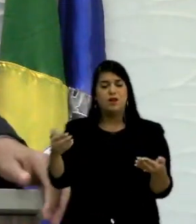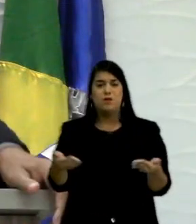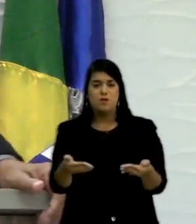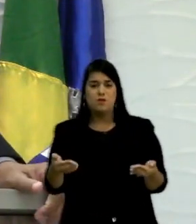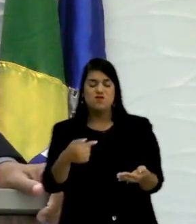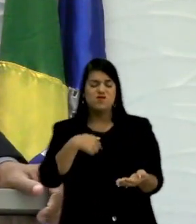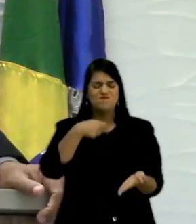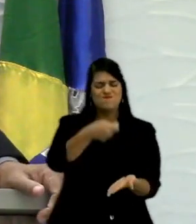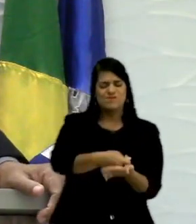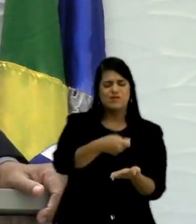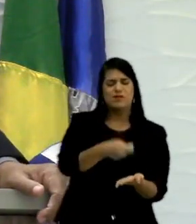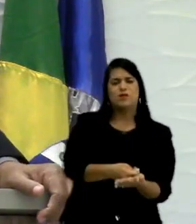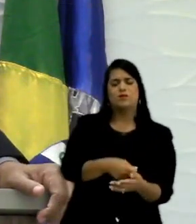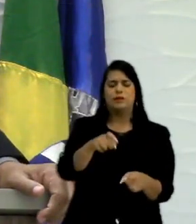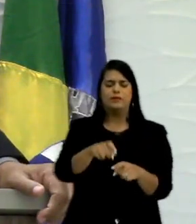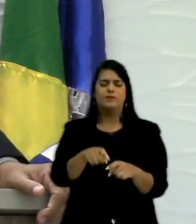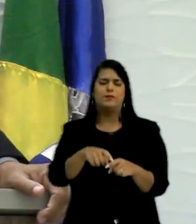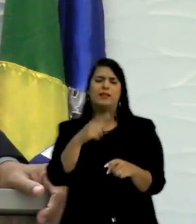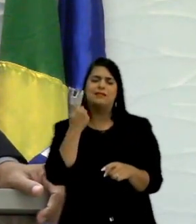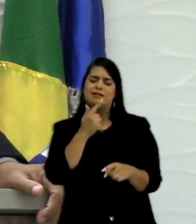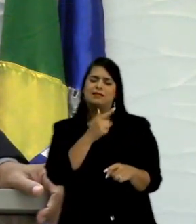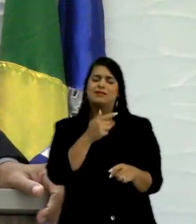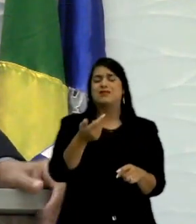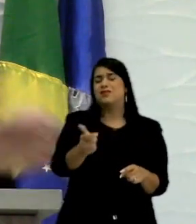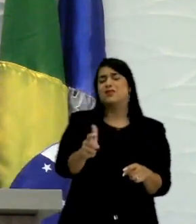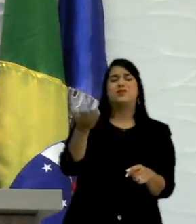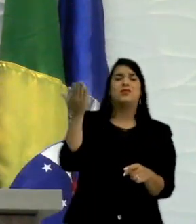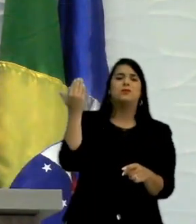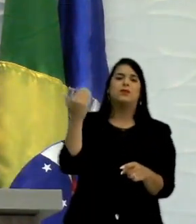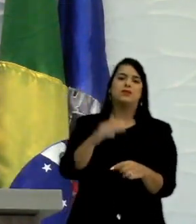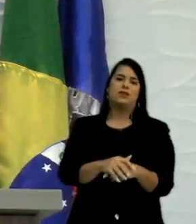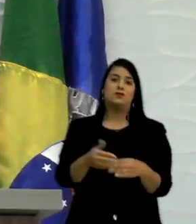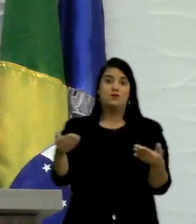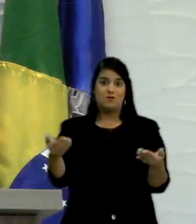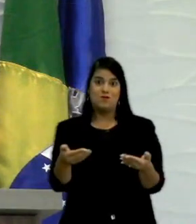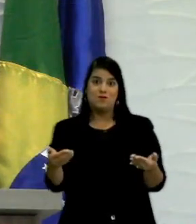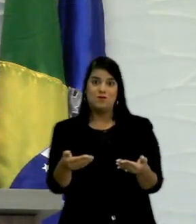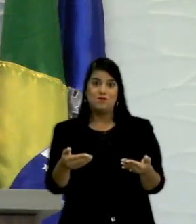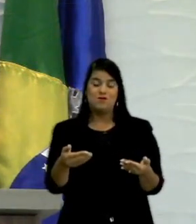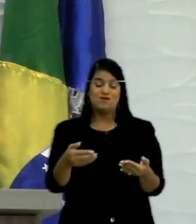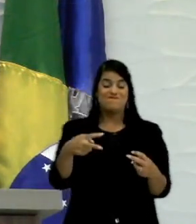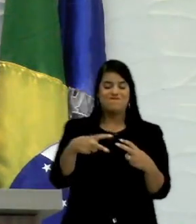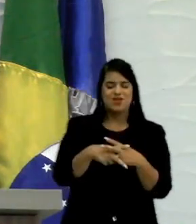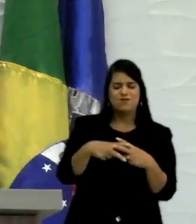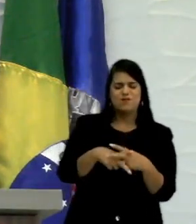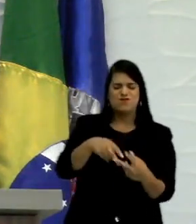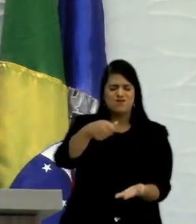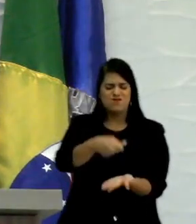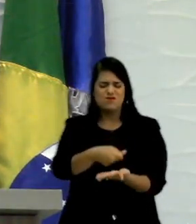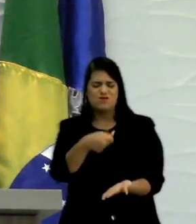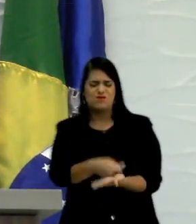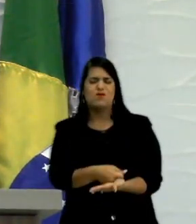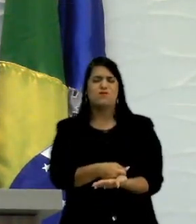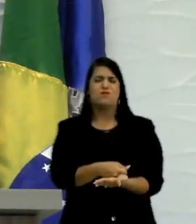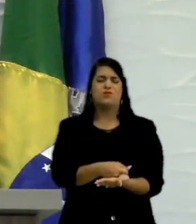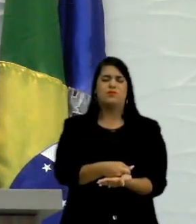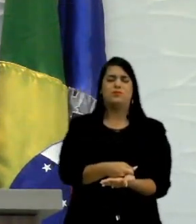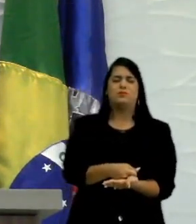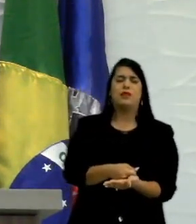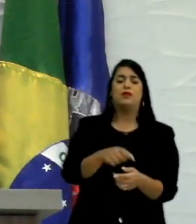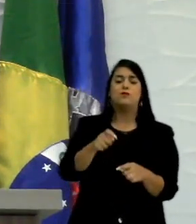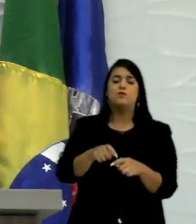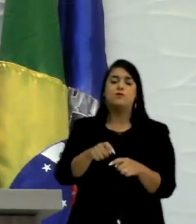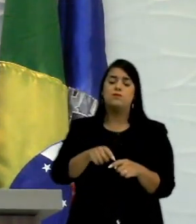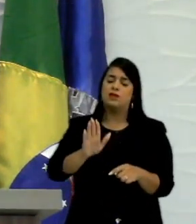cidade. E hoje nós temos. Hoje eu brigo por um pediatra, dois filhos da gente, que nós tínhamos que levar, Osés, para Belo